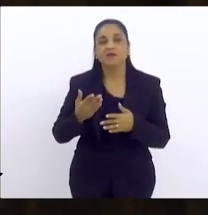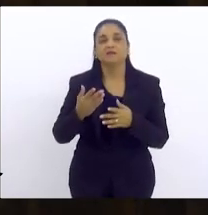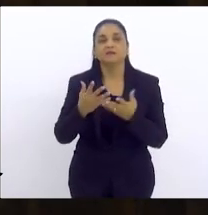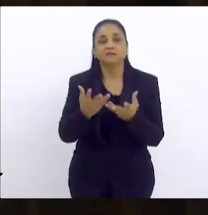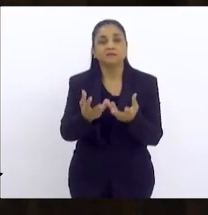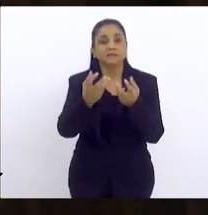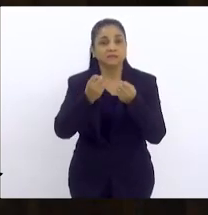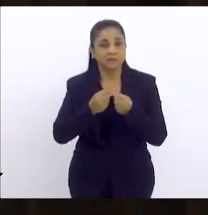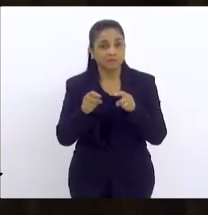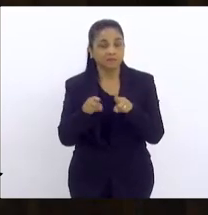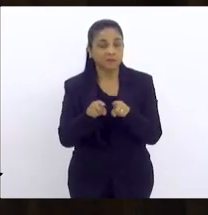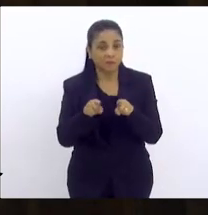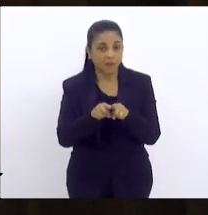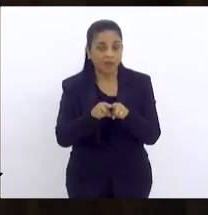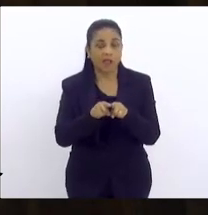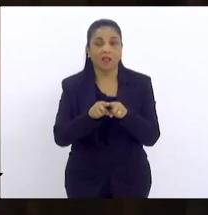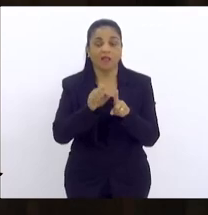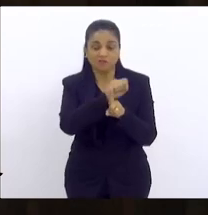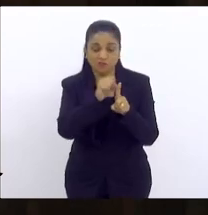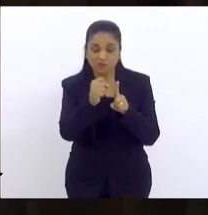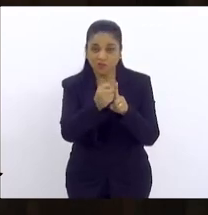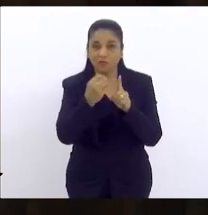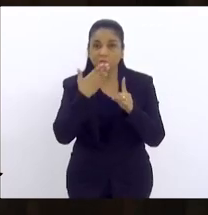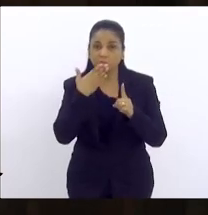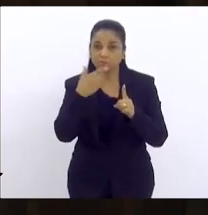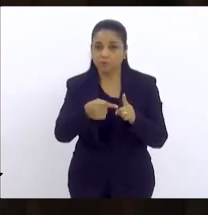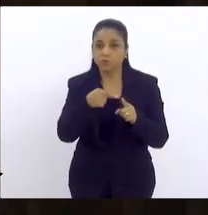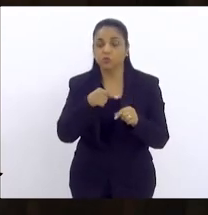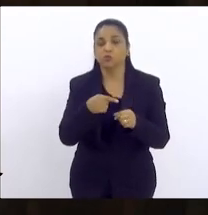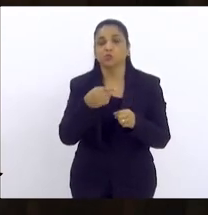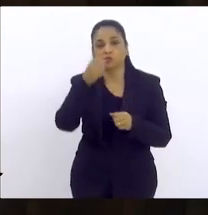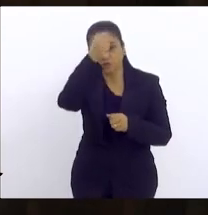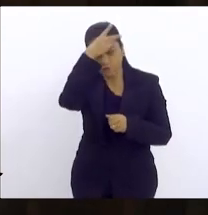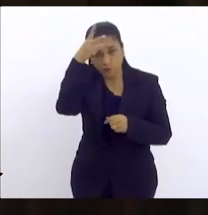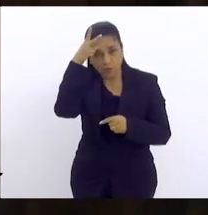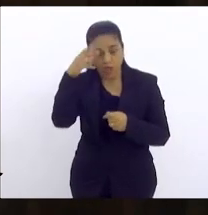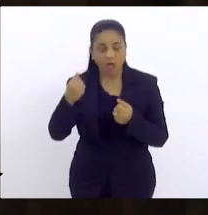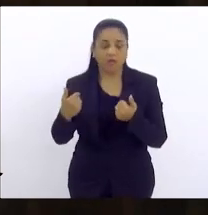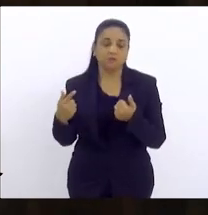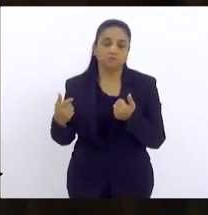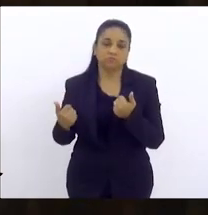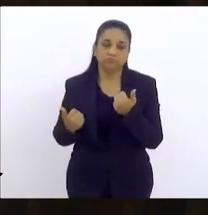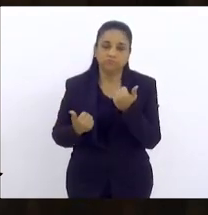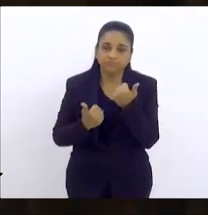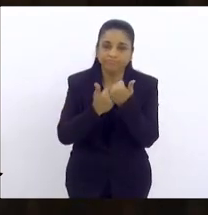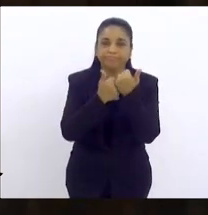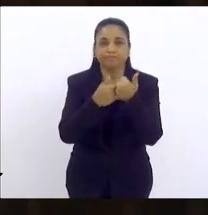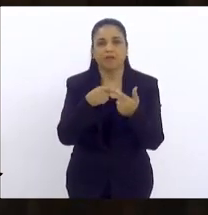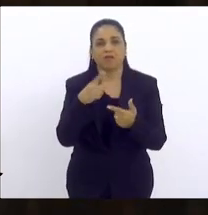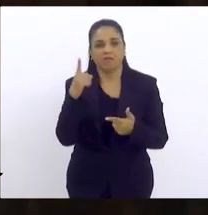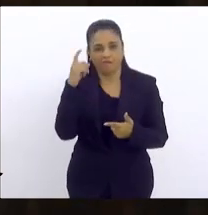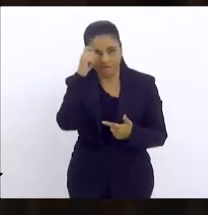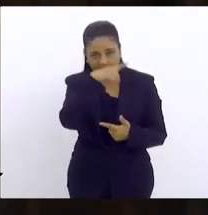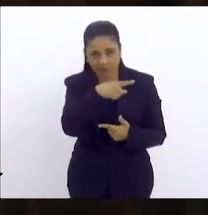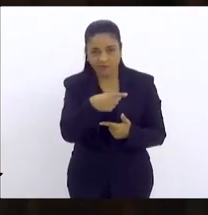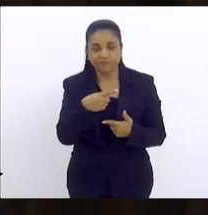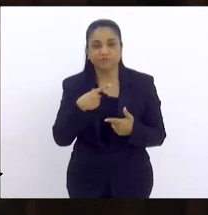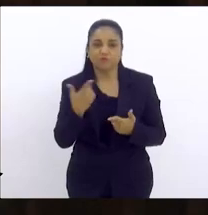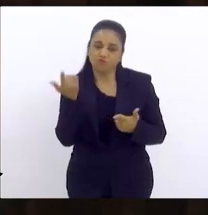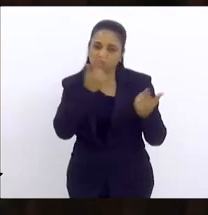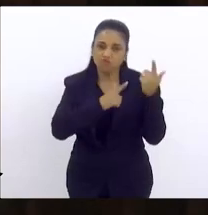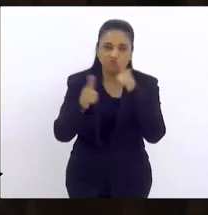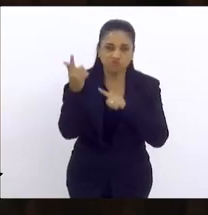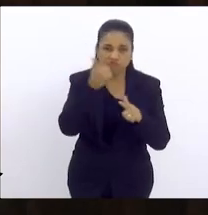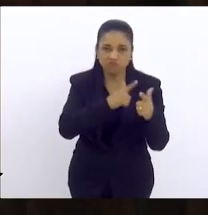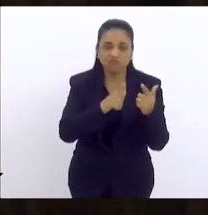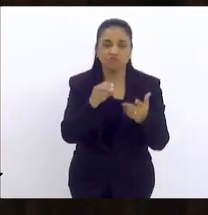até por Demanda da sociedade dificuldade as prefeituras nos apoiar que foi uma grande conquista da Secretaria de Estado de